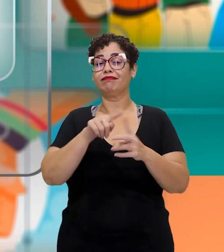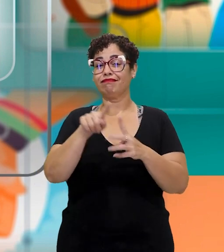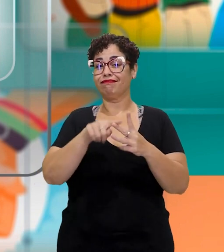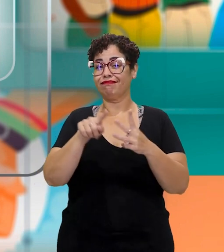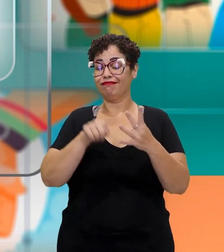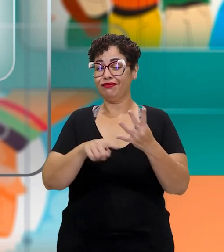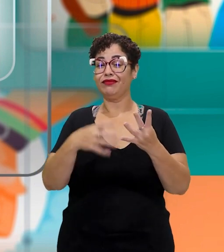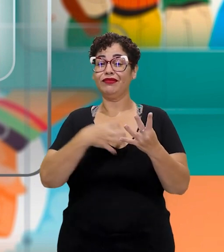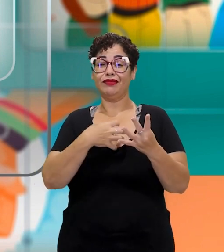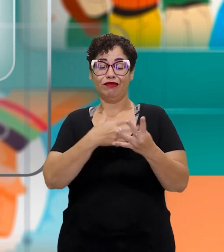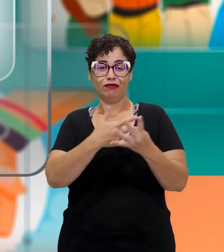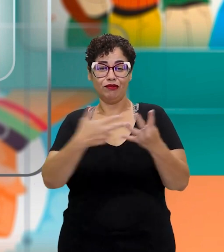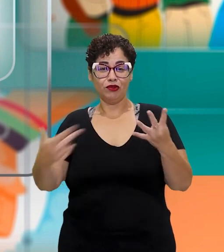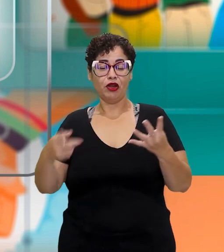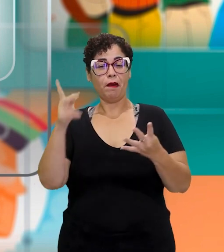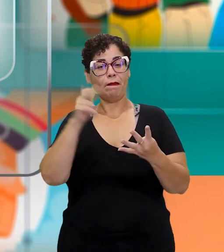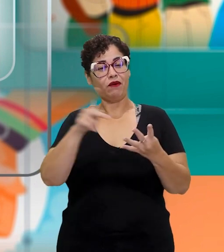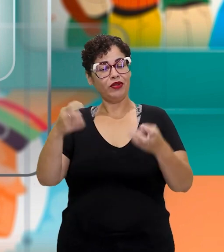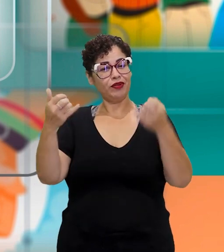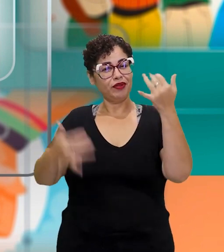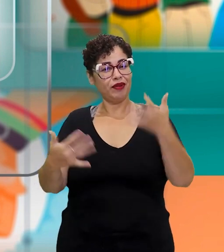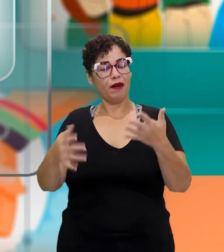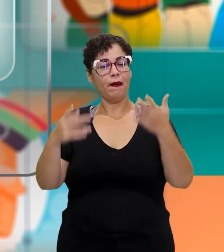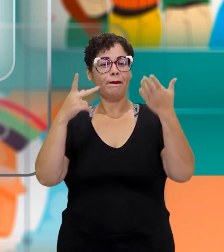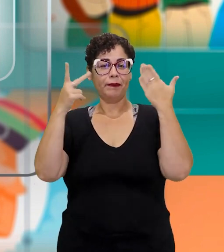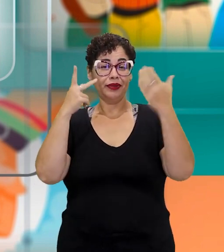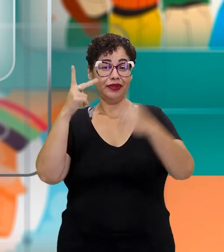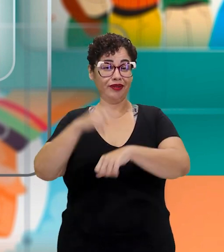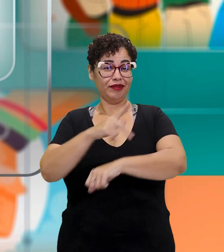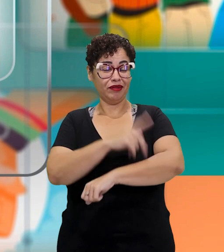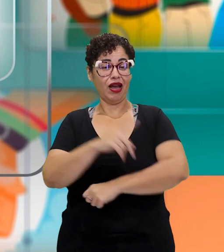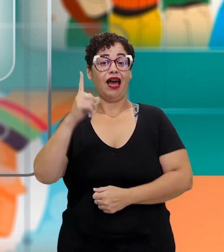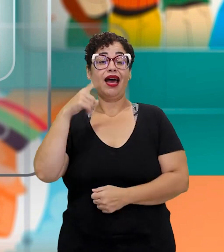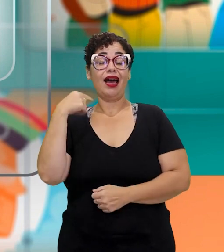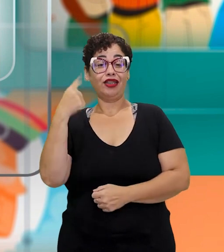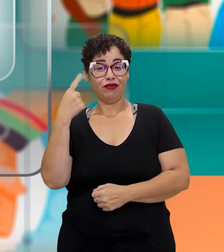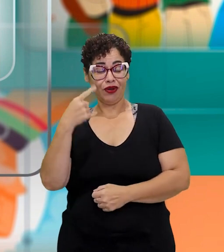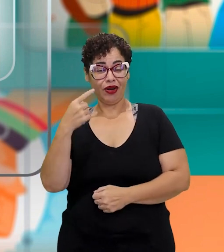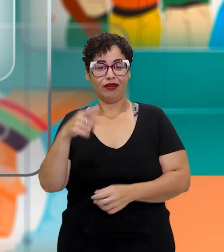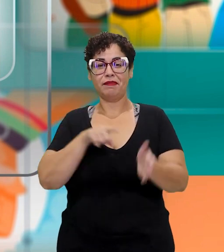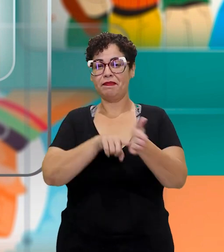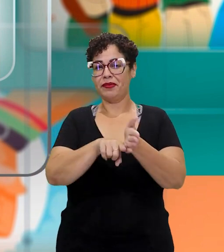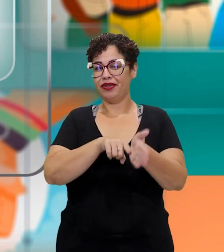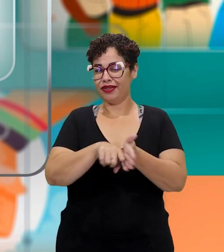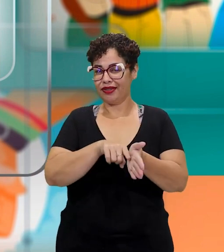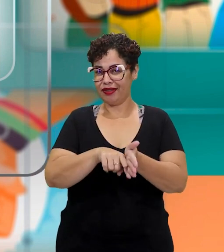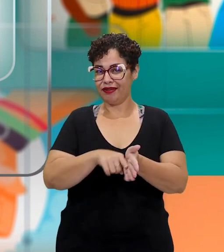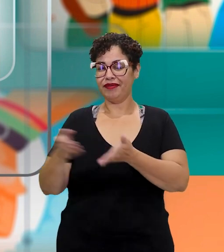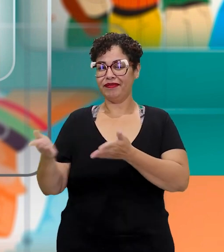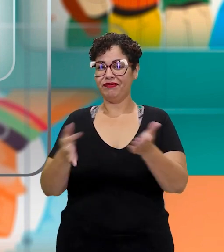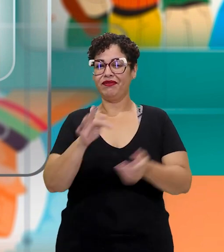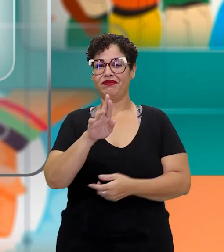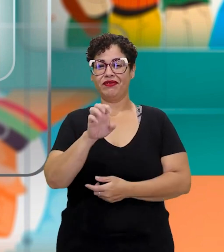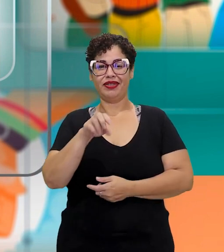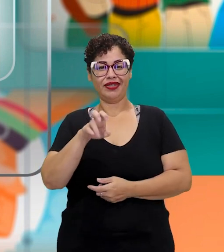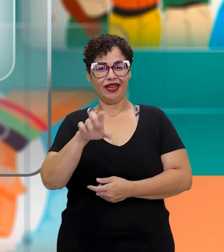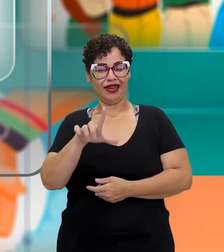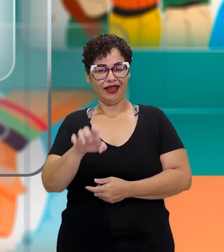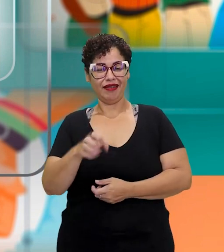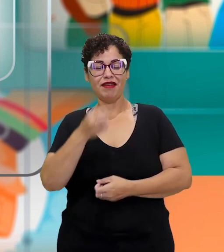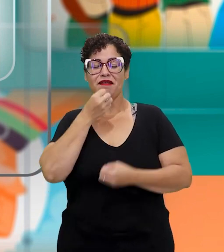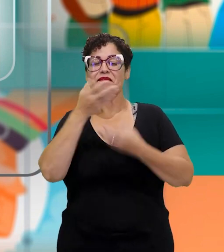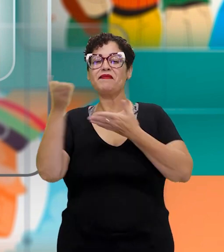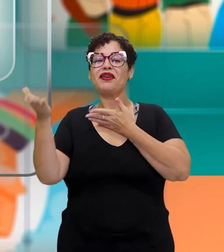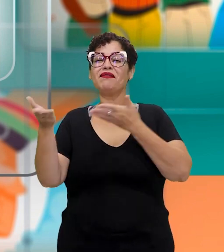desses 4 temperamentos, a professora, psicopedagoga, advogada e pesquisadora Franciele